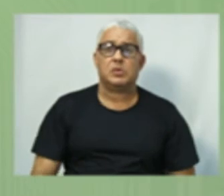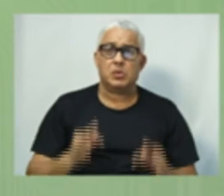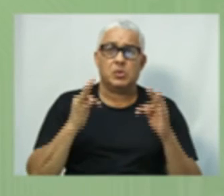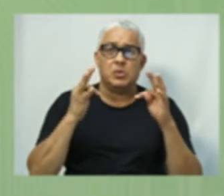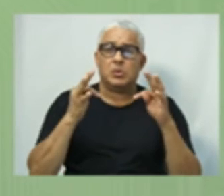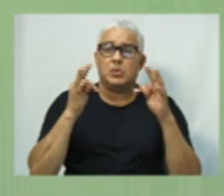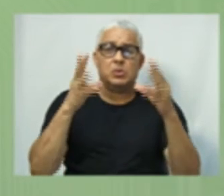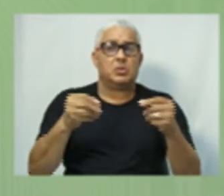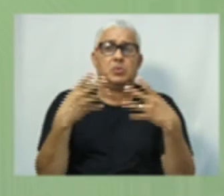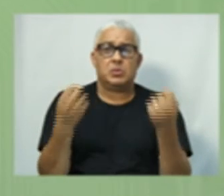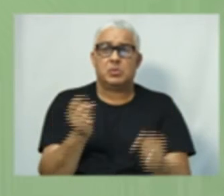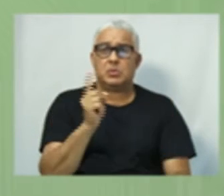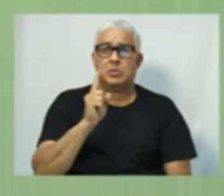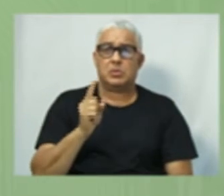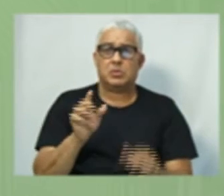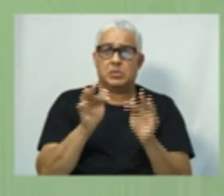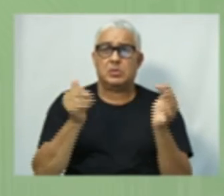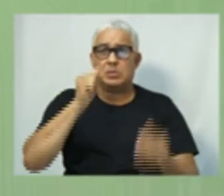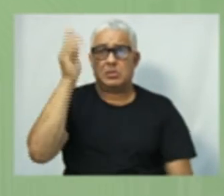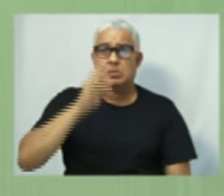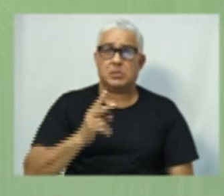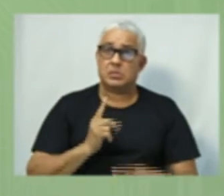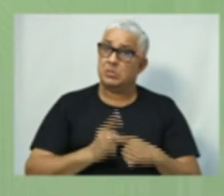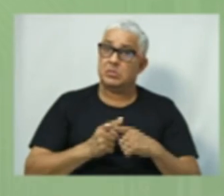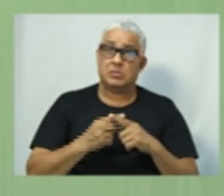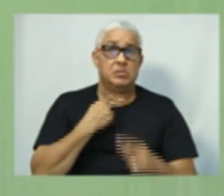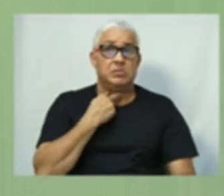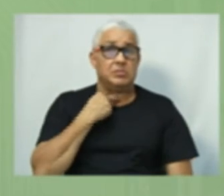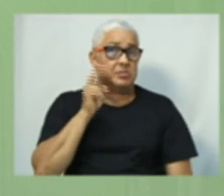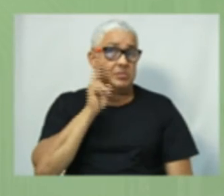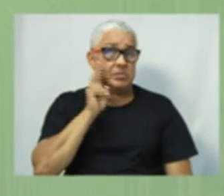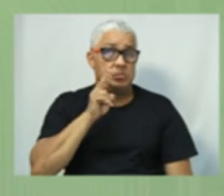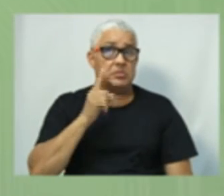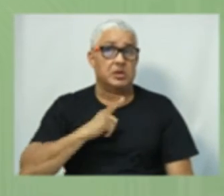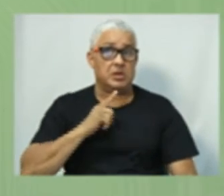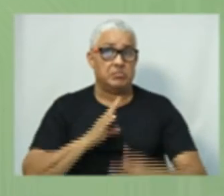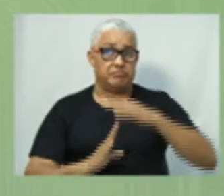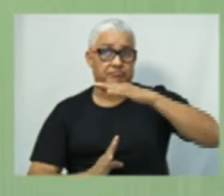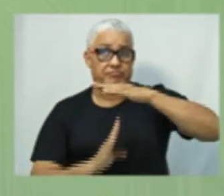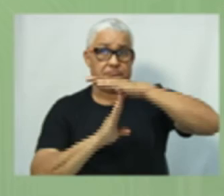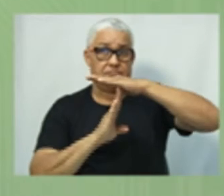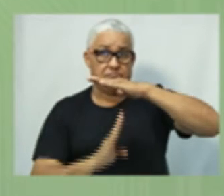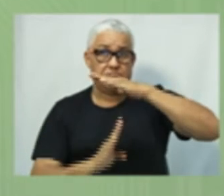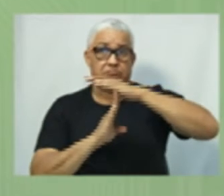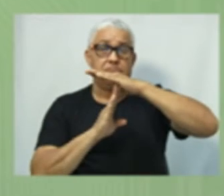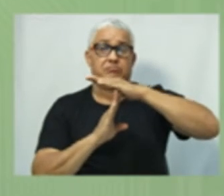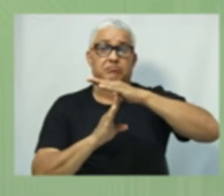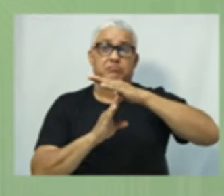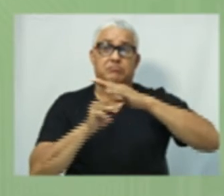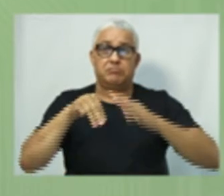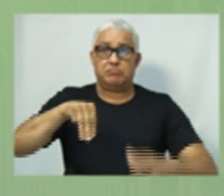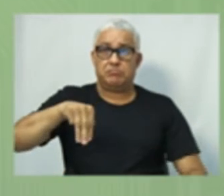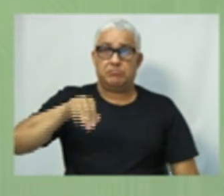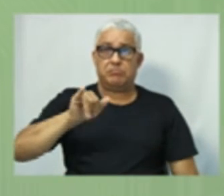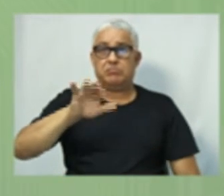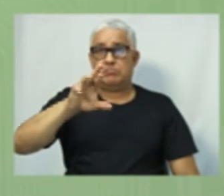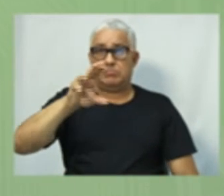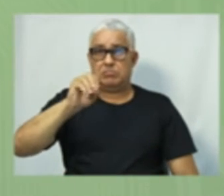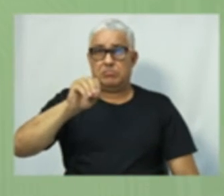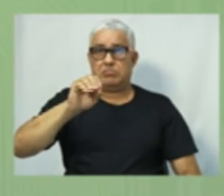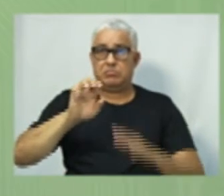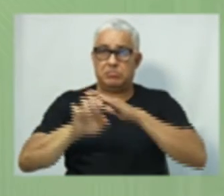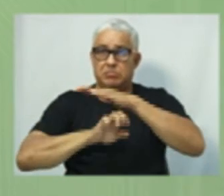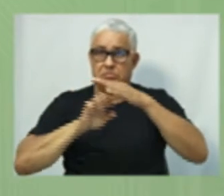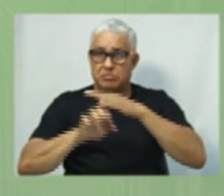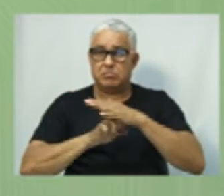Simples Nacional? Por quê? Porque não pode. Lembra? Existem as barreiras, microempresa, empresa de pequenos